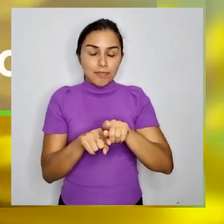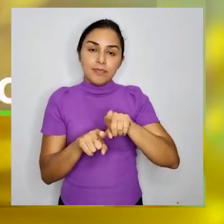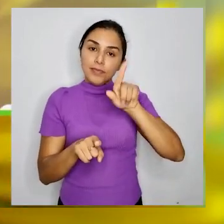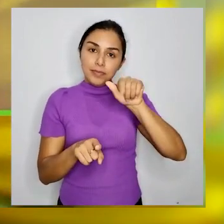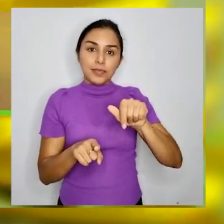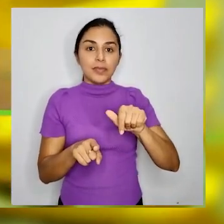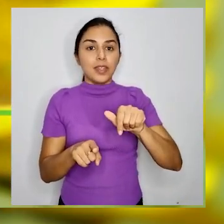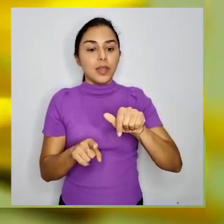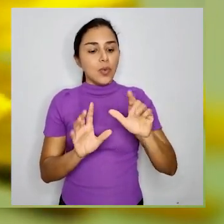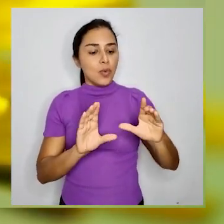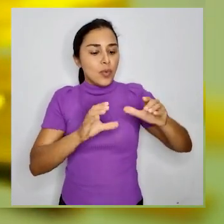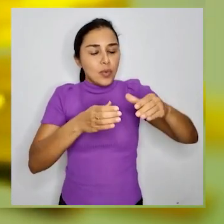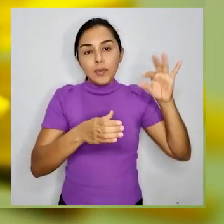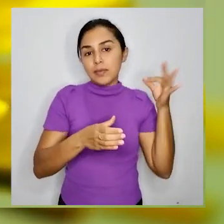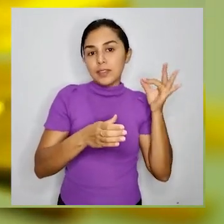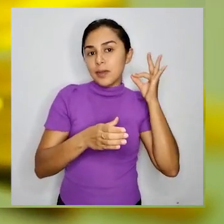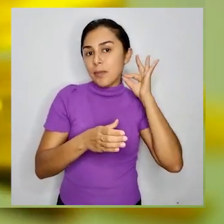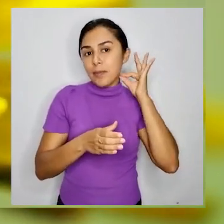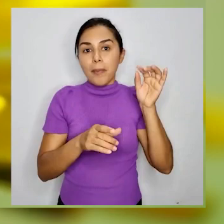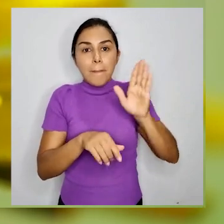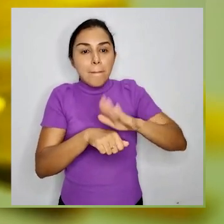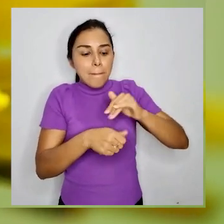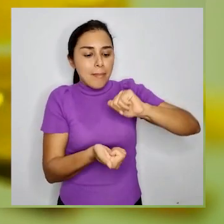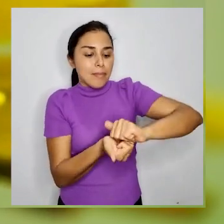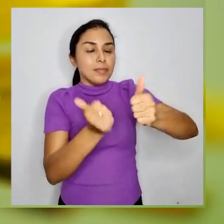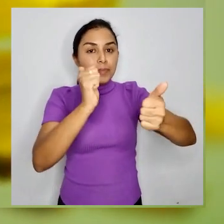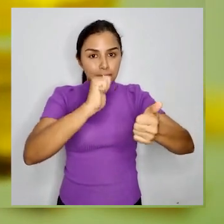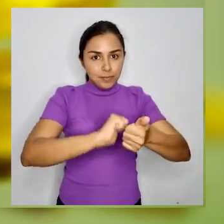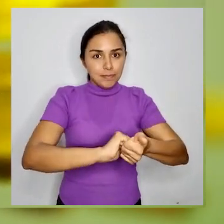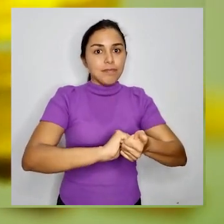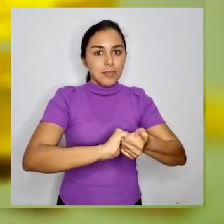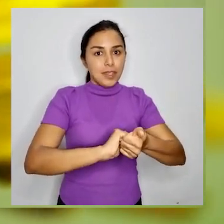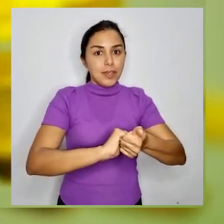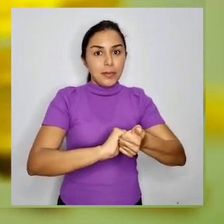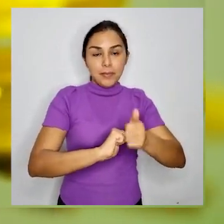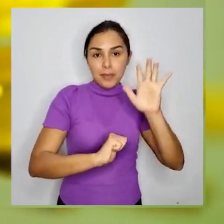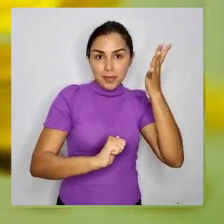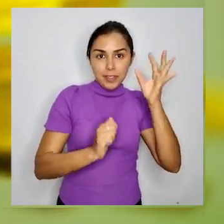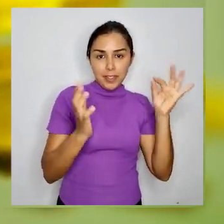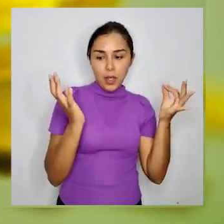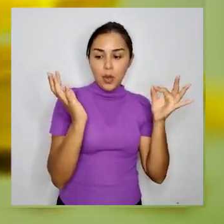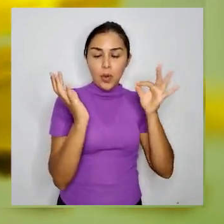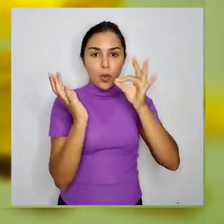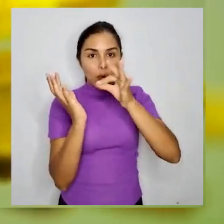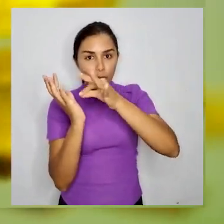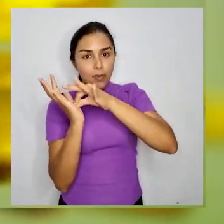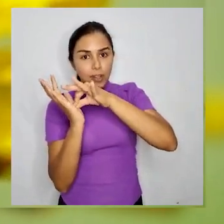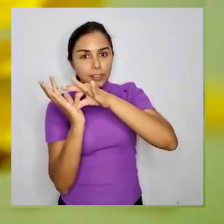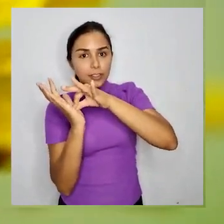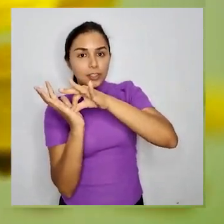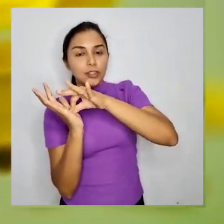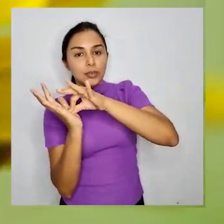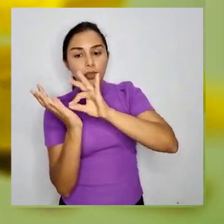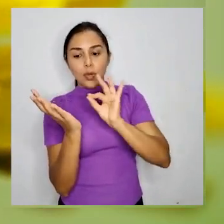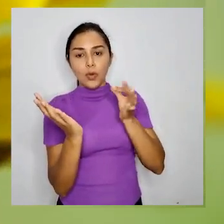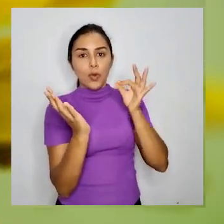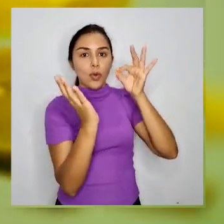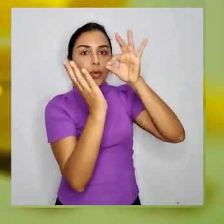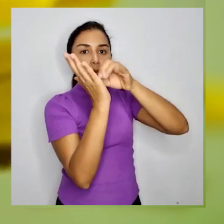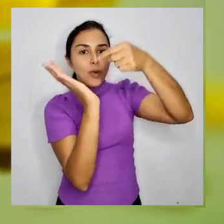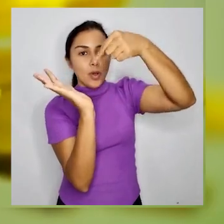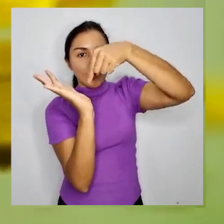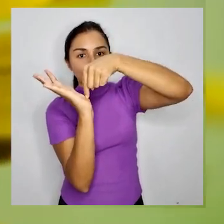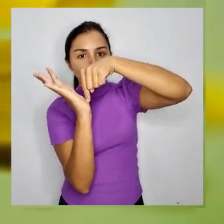são consideradas o grupo mais bem adaptado à visita floral e, devido ao grande número de espécies e sua abundância,